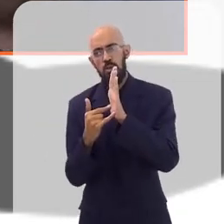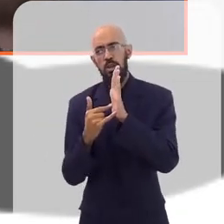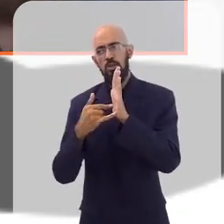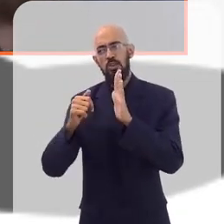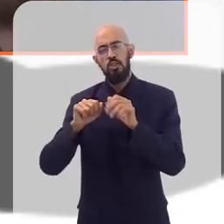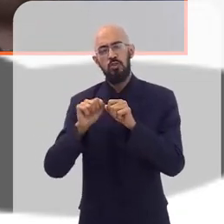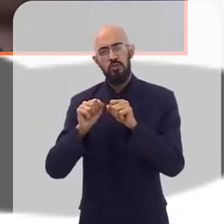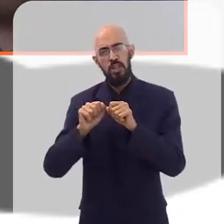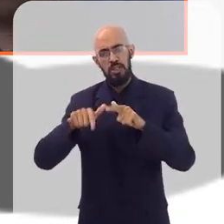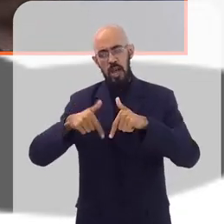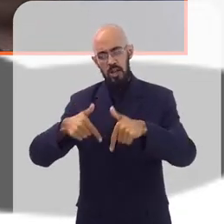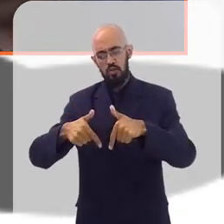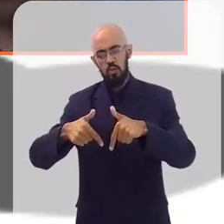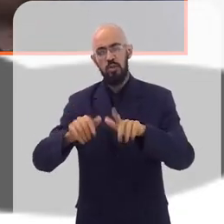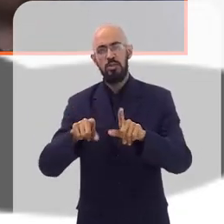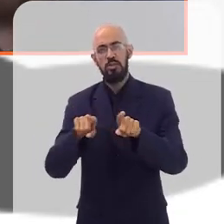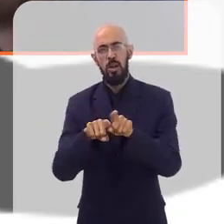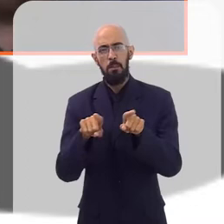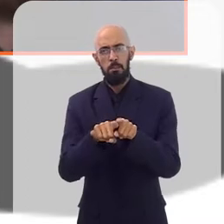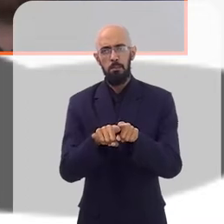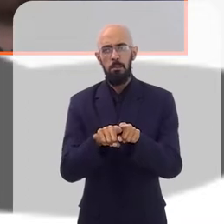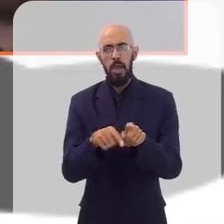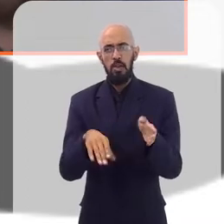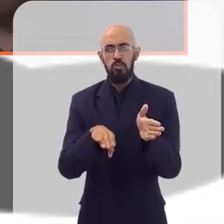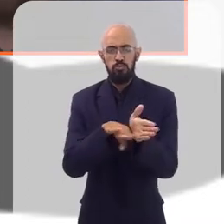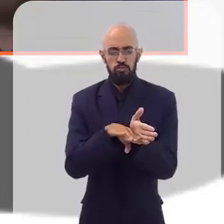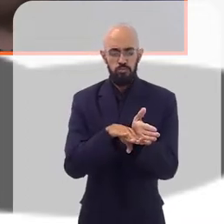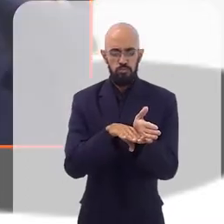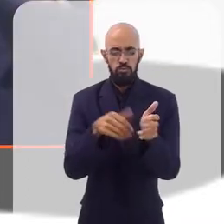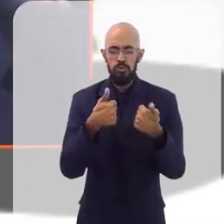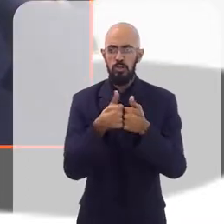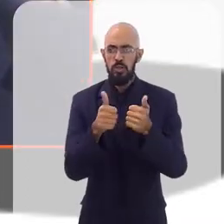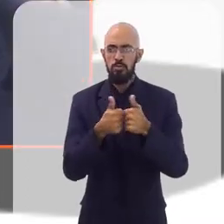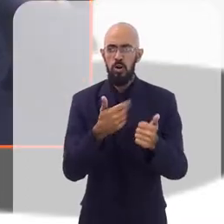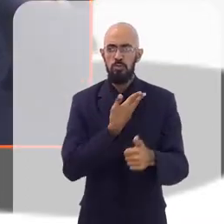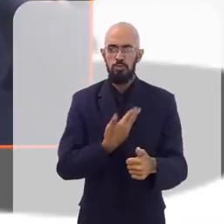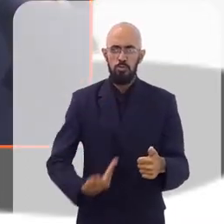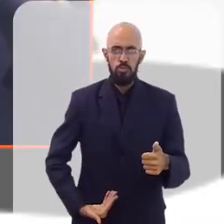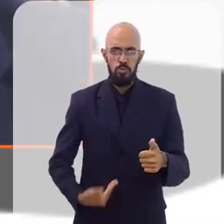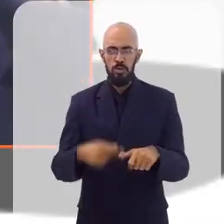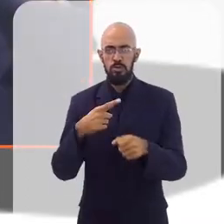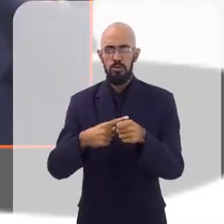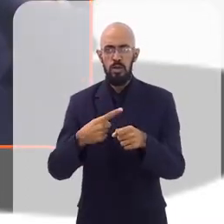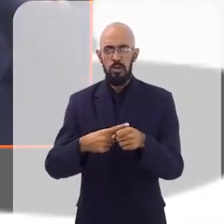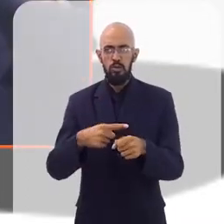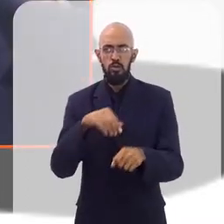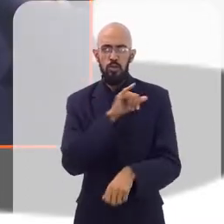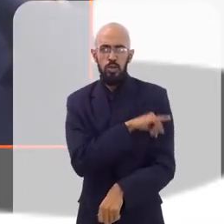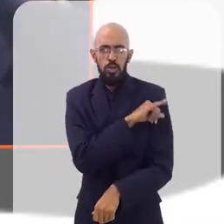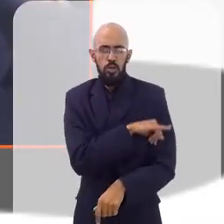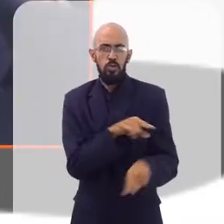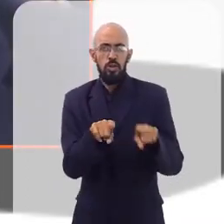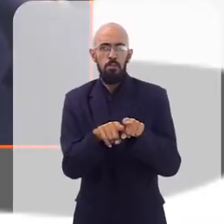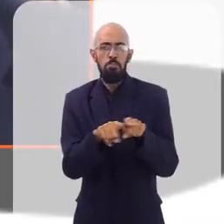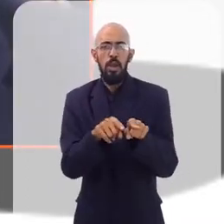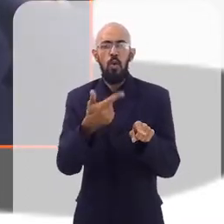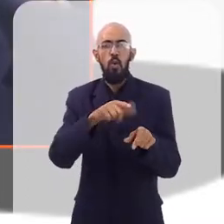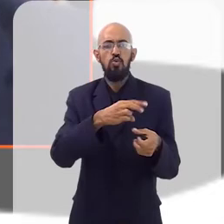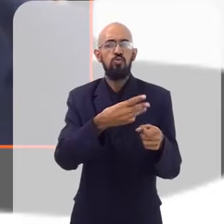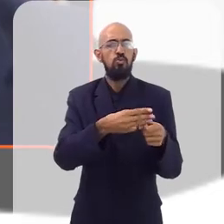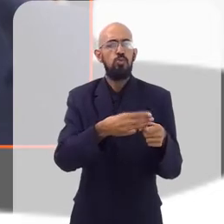ações os grandes terminais da cidade do Rio de Janeiro e alguns municípios da região metropolitana